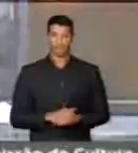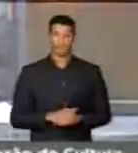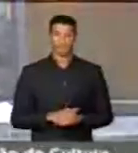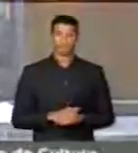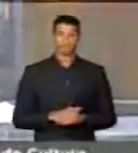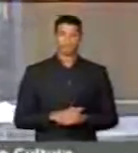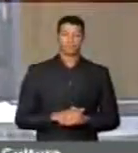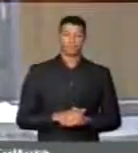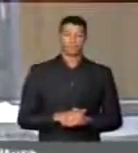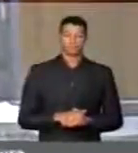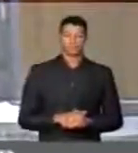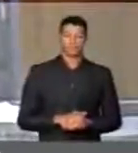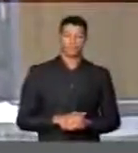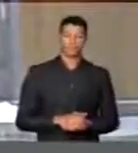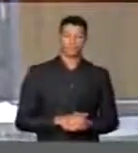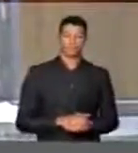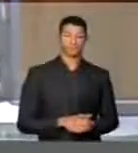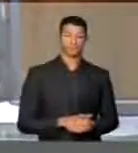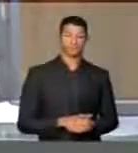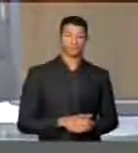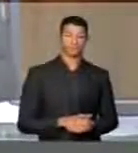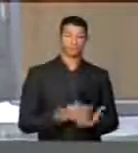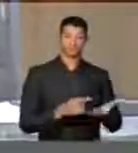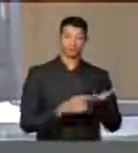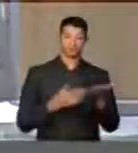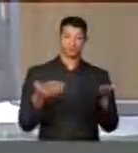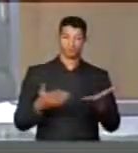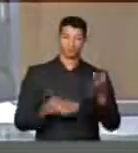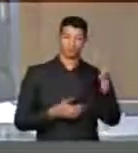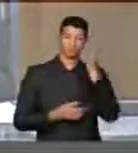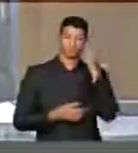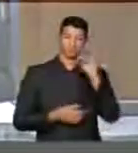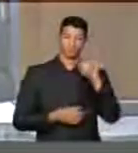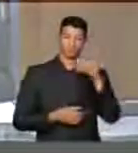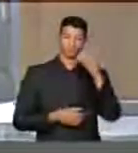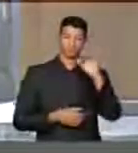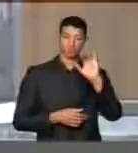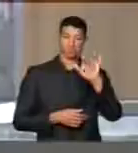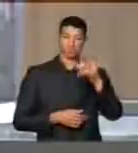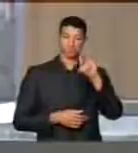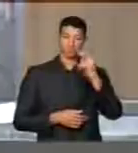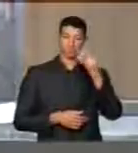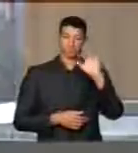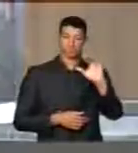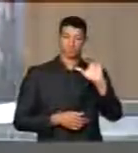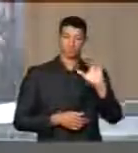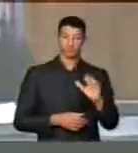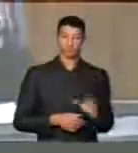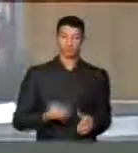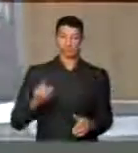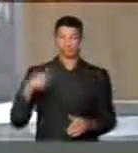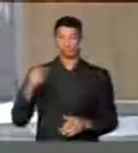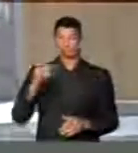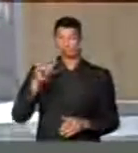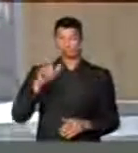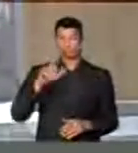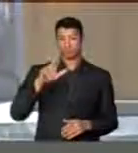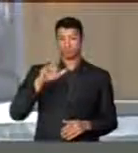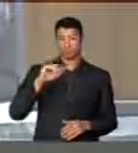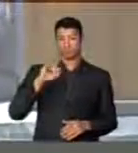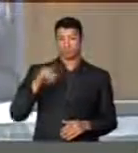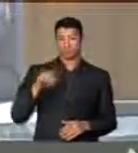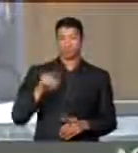Deputado João Daniel, do PT do Sergipe. Eu passo a palavra agora ao deputado JHC, do PSB. Em seguida, Luiz Carlos